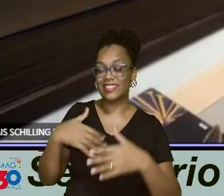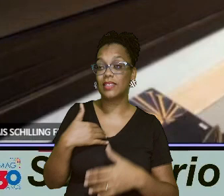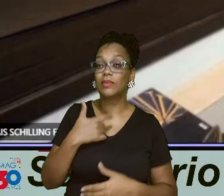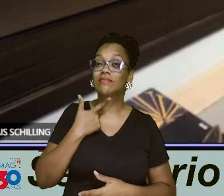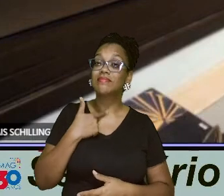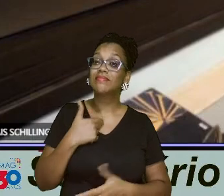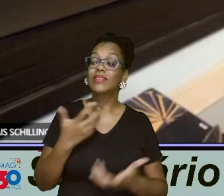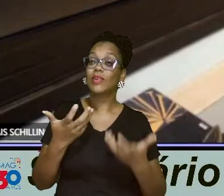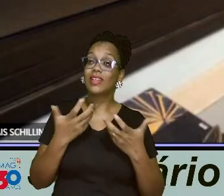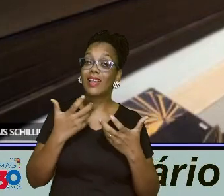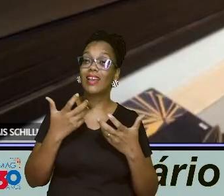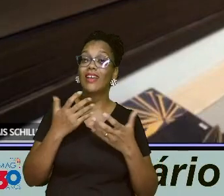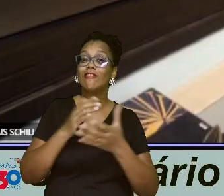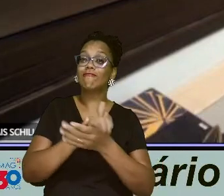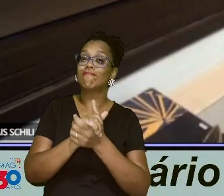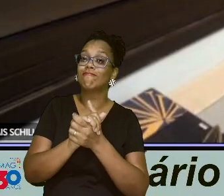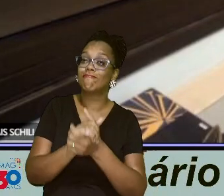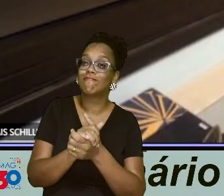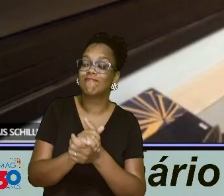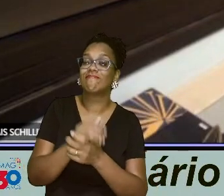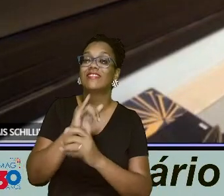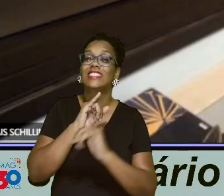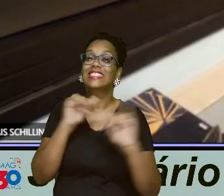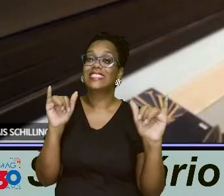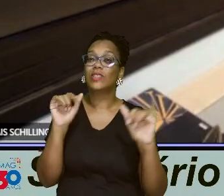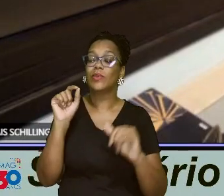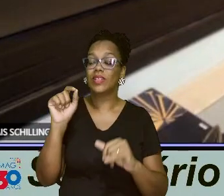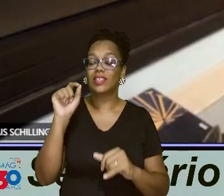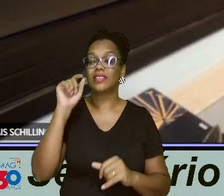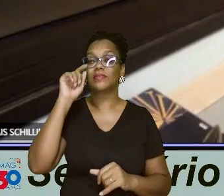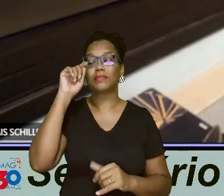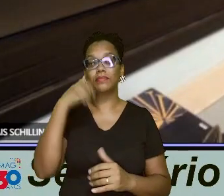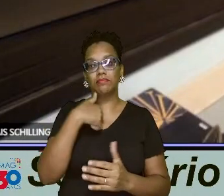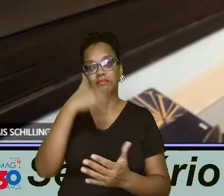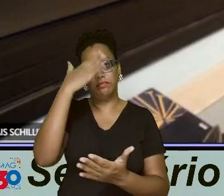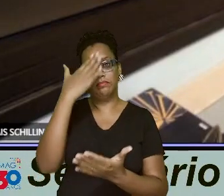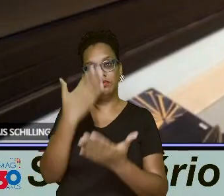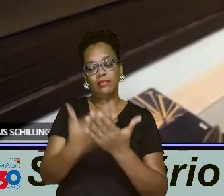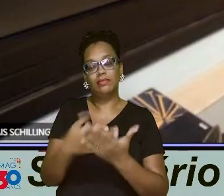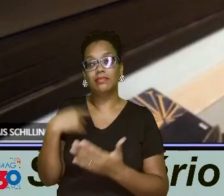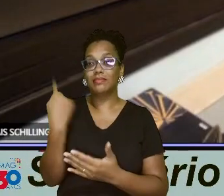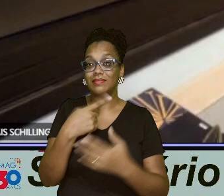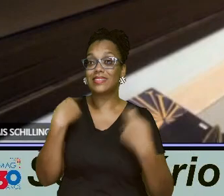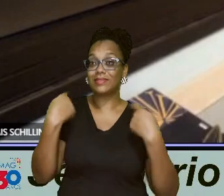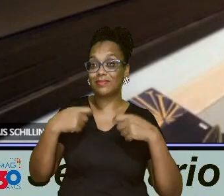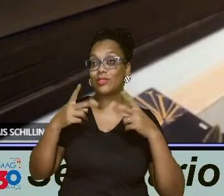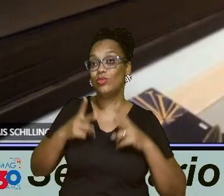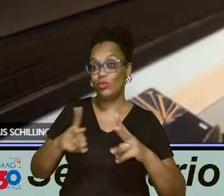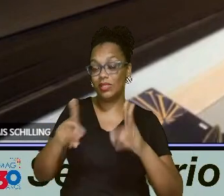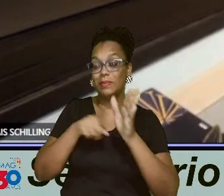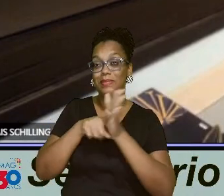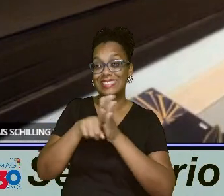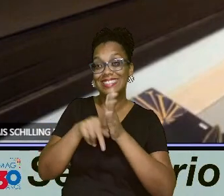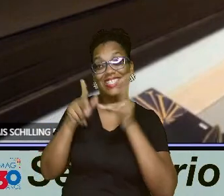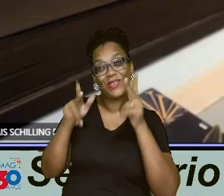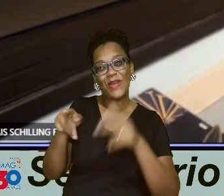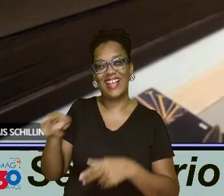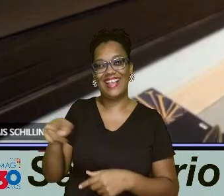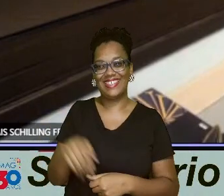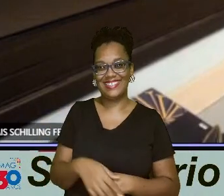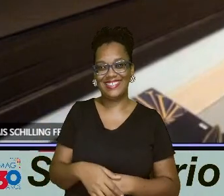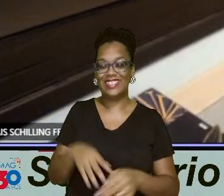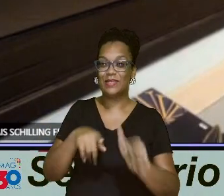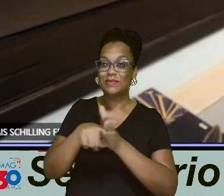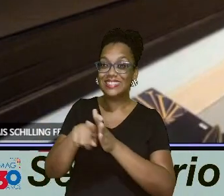gostaria muitíssimo de cumprimentar e dizer que acredito que nós tenhamos que continuar com pesquisas como essa, pesquisa